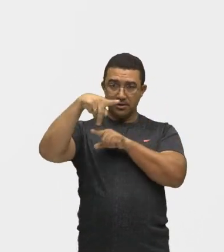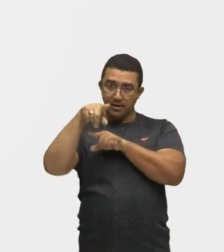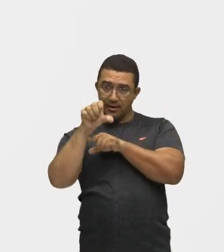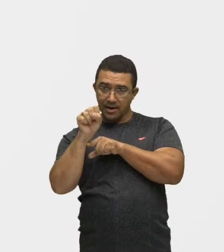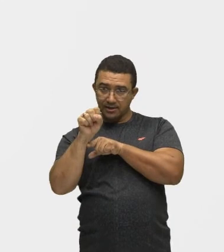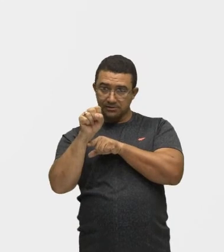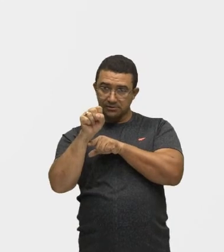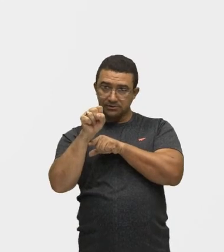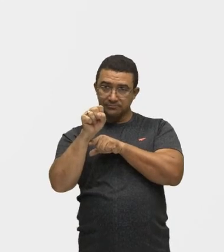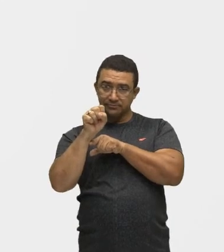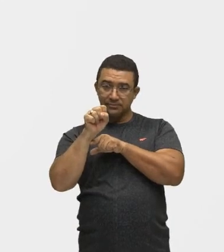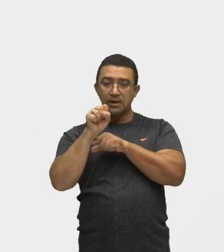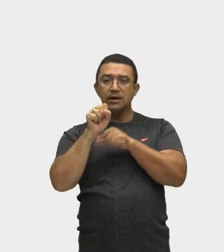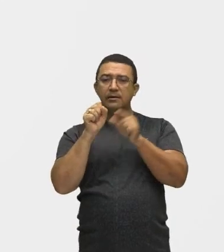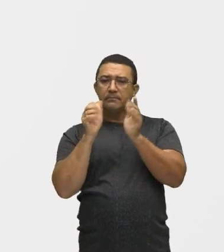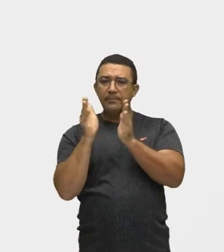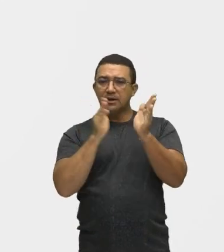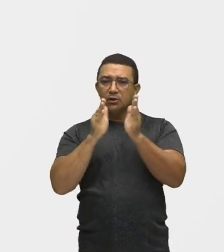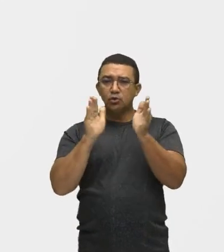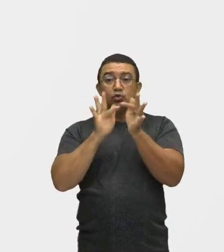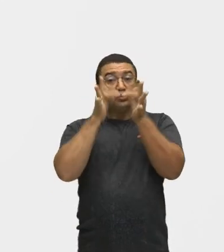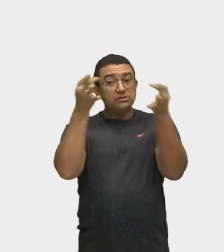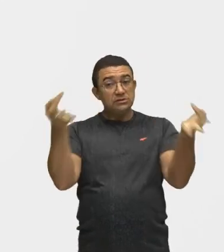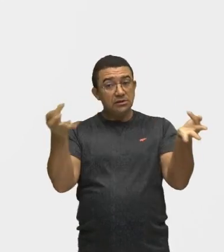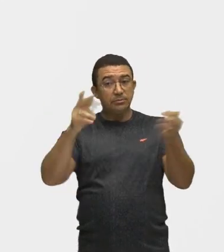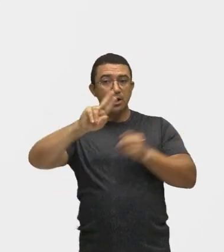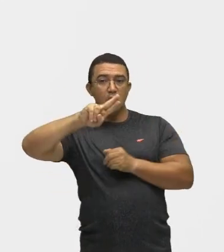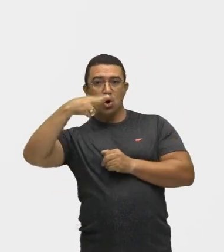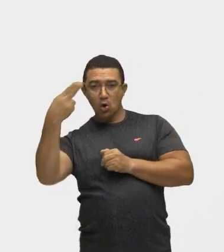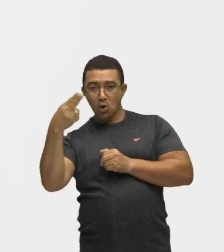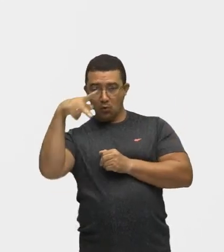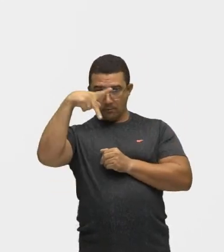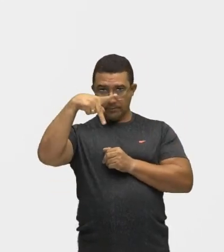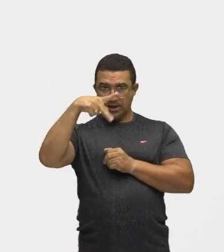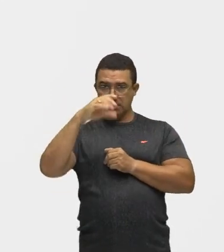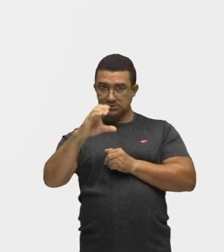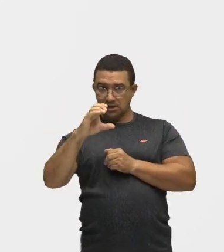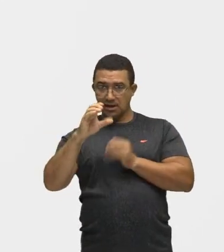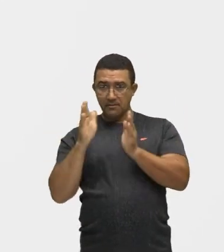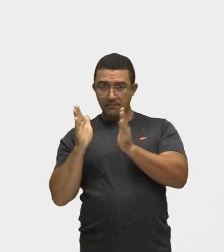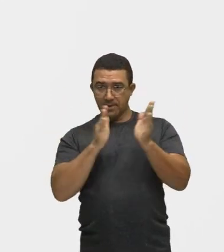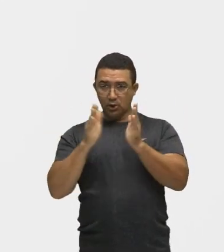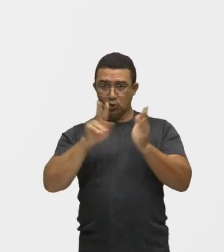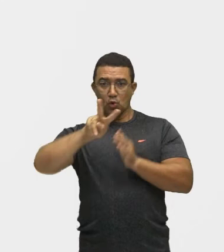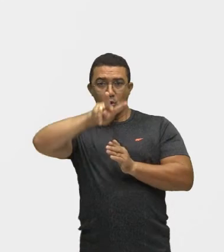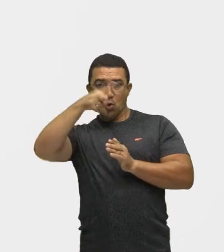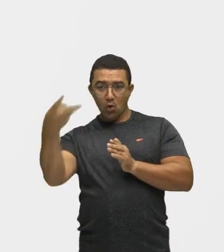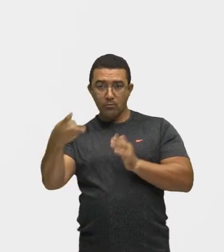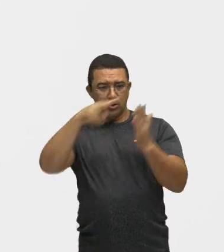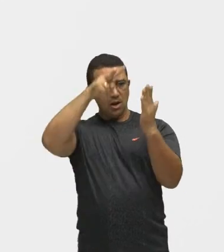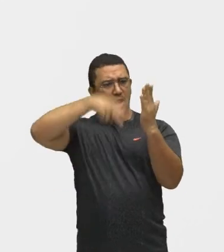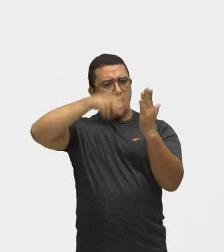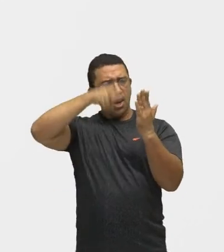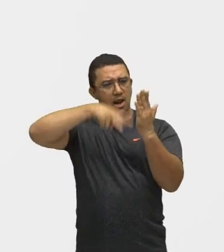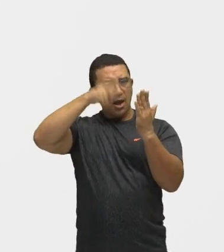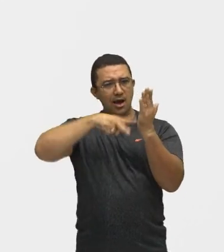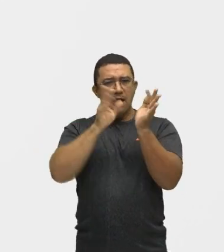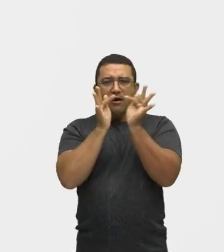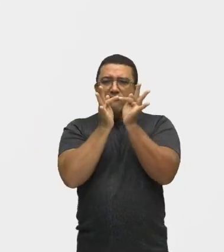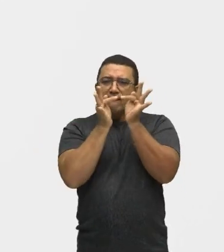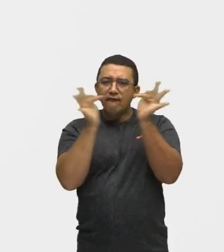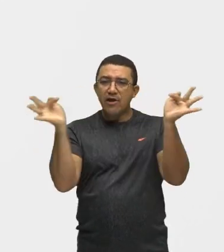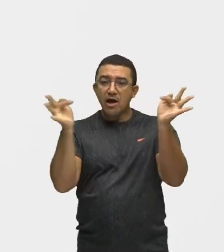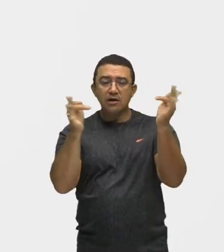simples, PS, ou PC para o período composto. Você vai ler as orações, as frases, e